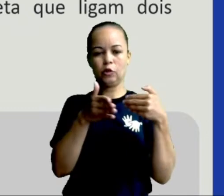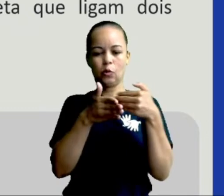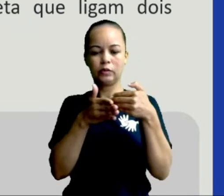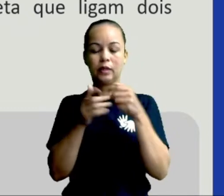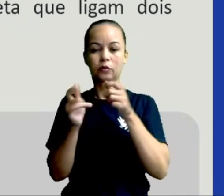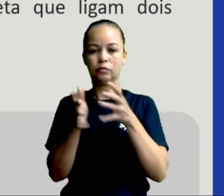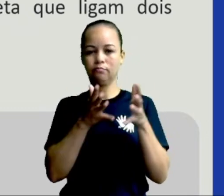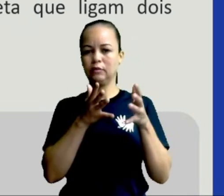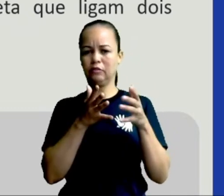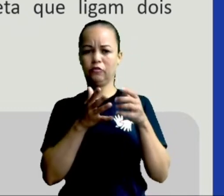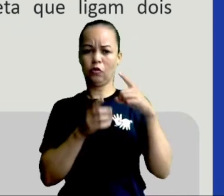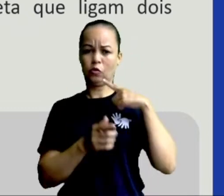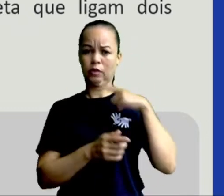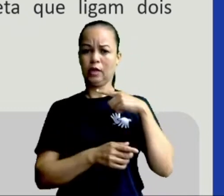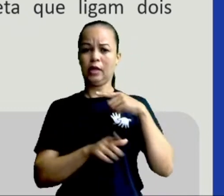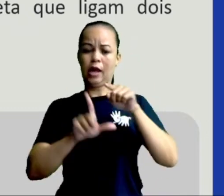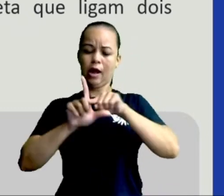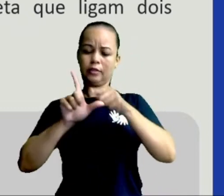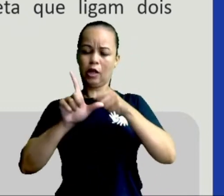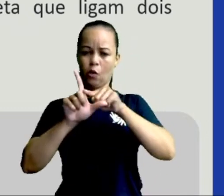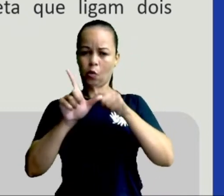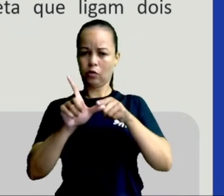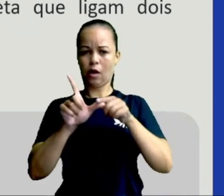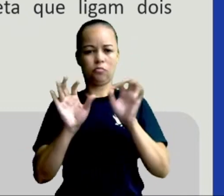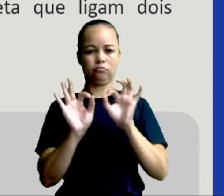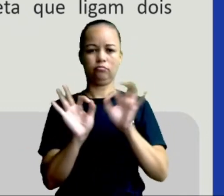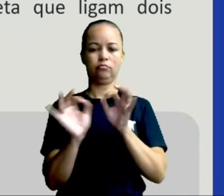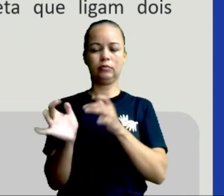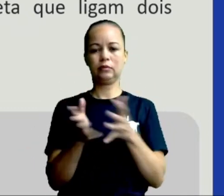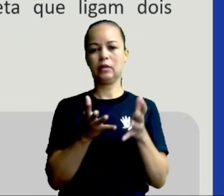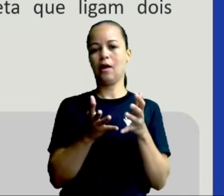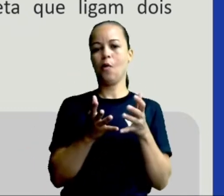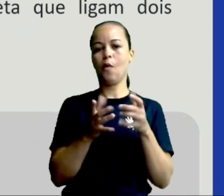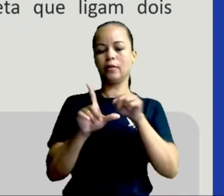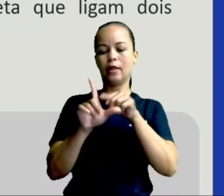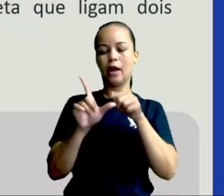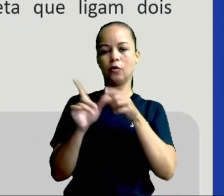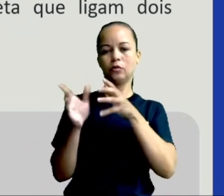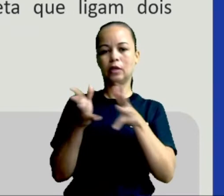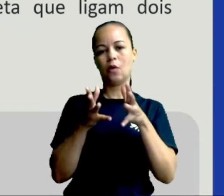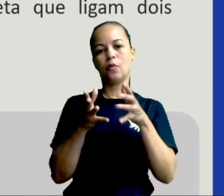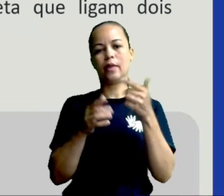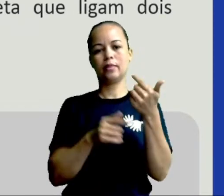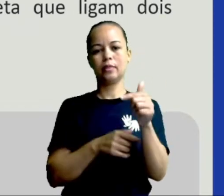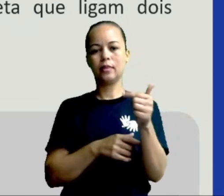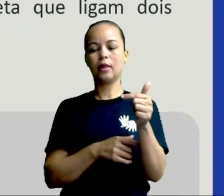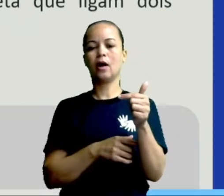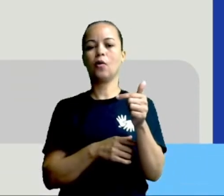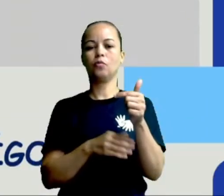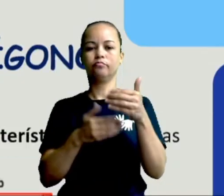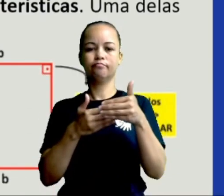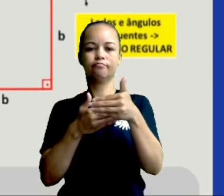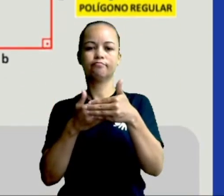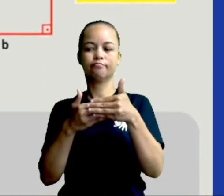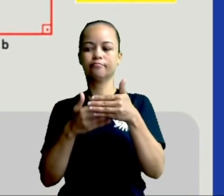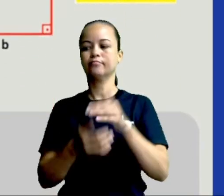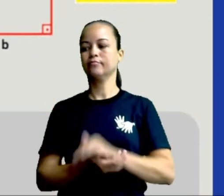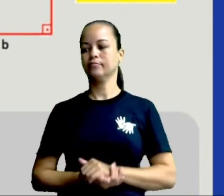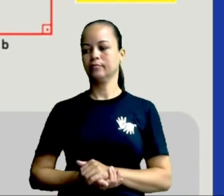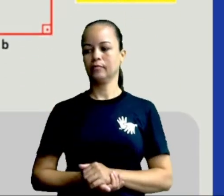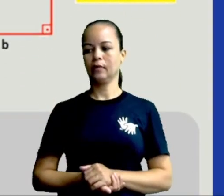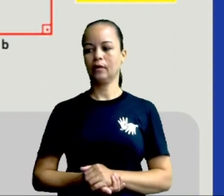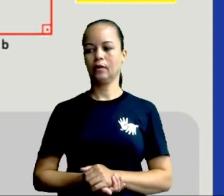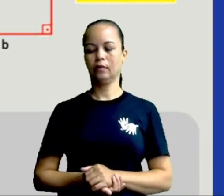ter uma diagonal. Não, a diagonal é ligada a dois vértices não consecutivos, como mostra a figura.